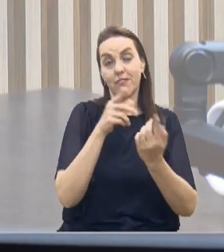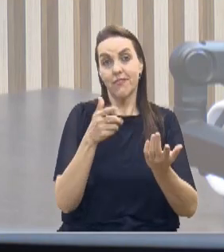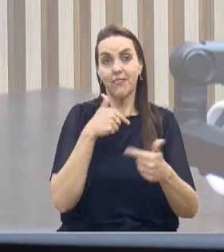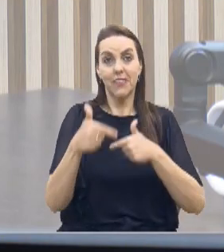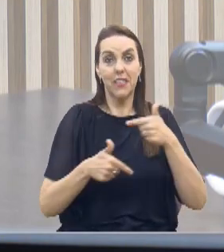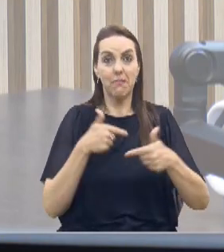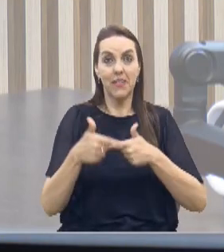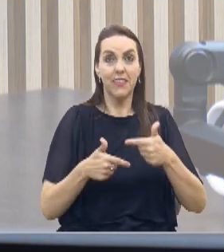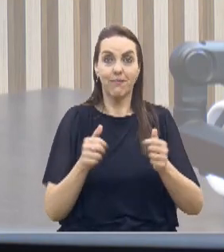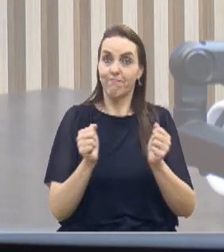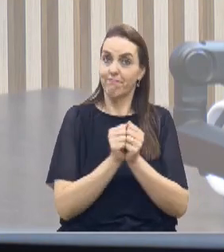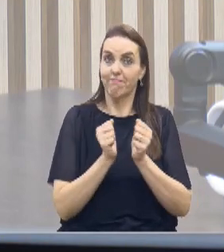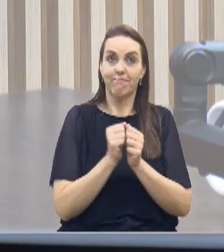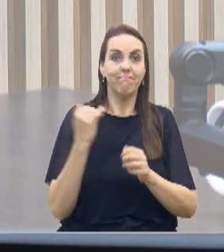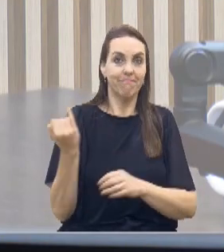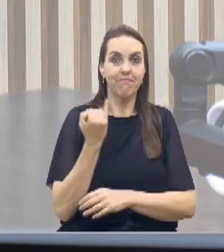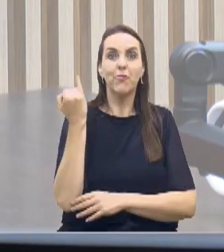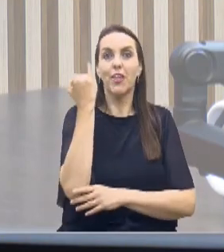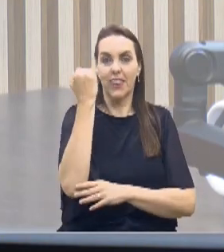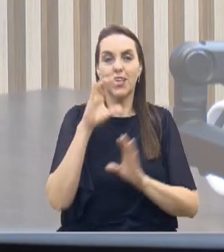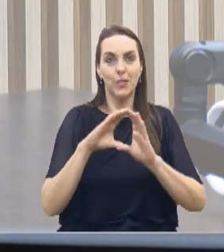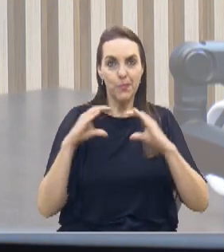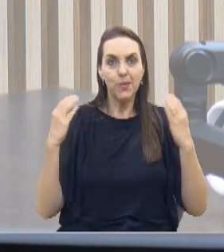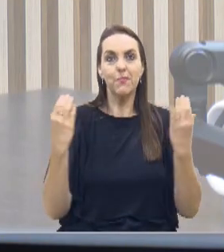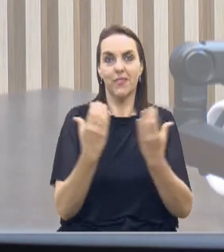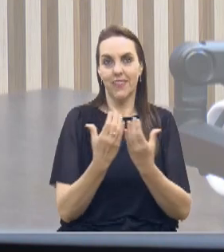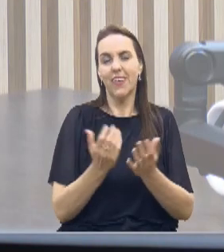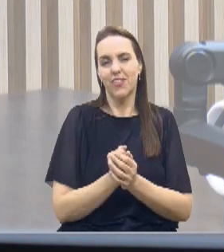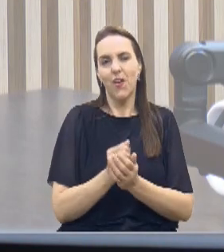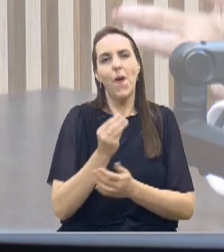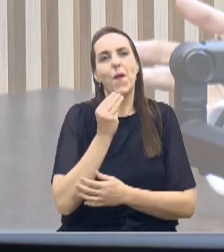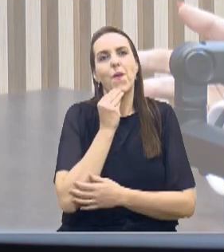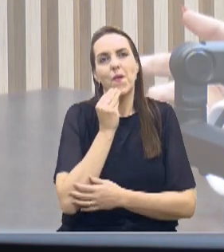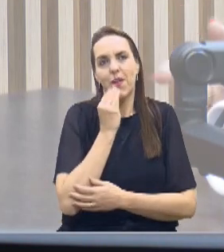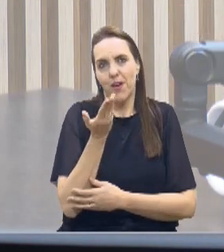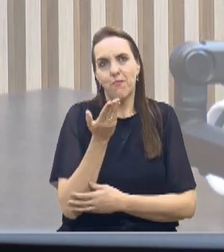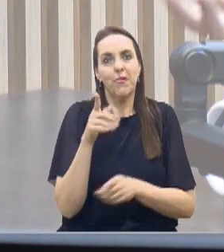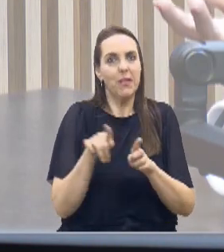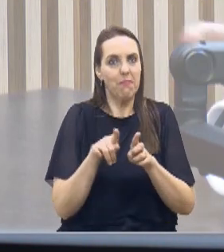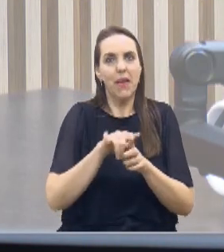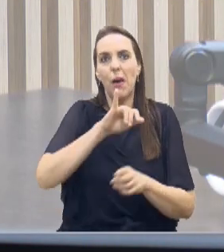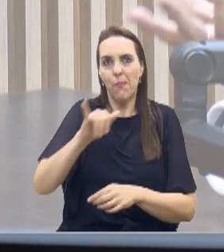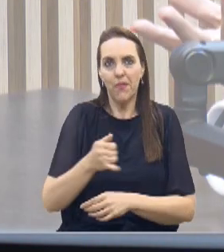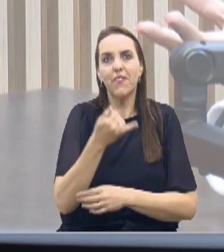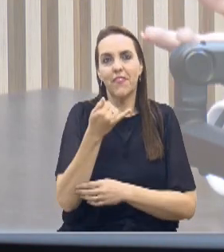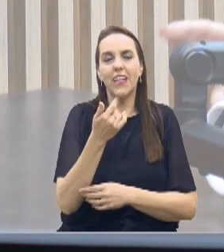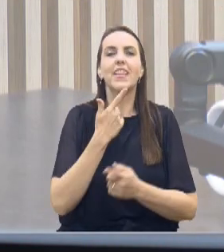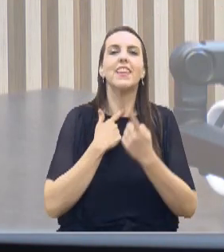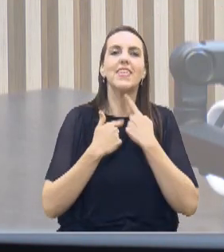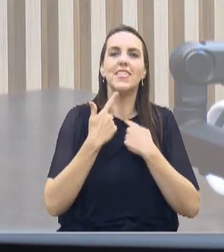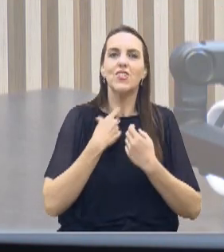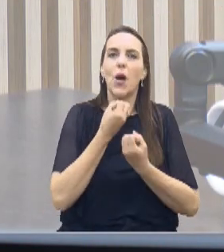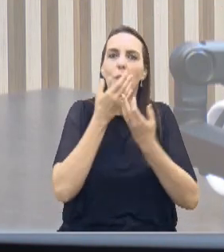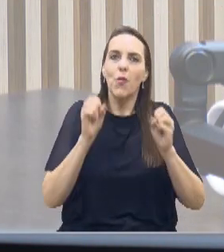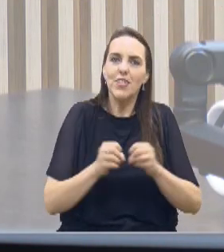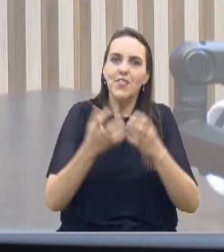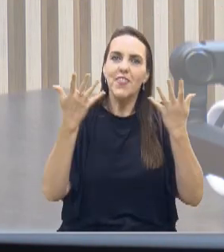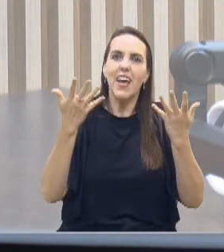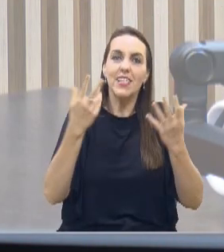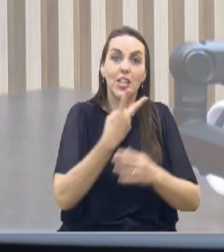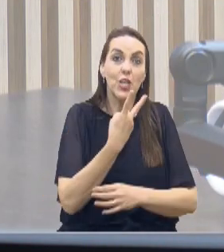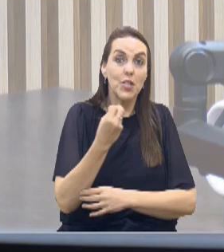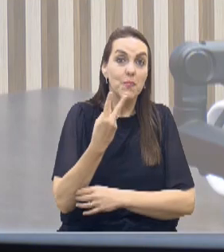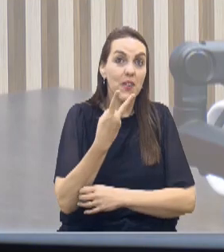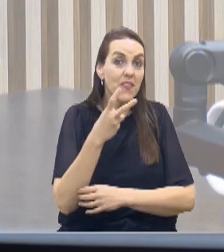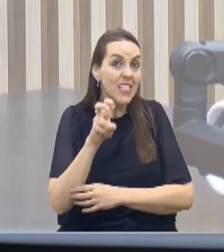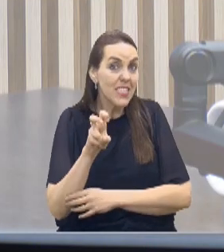de forma importante para a nossa comunidade. E, obviamente, né, que a gente aproveite esse momento para desejar boas festas a todos e que 2025 que